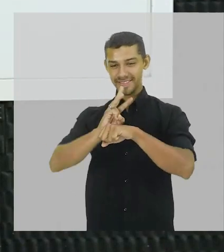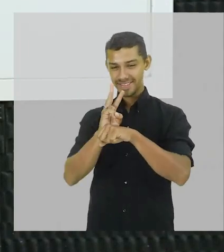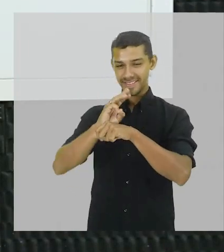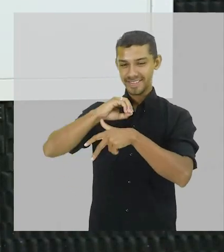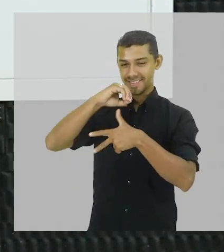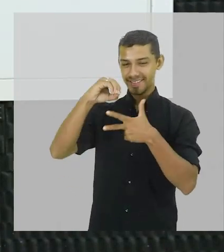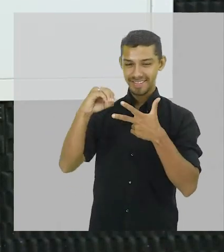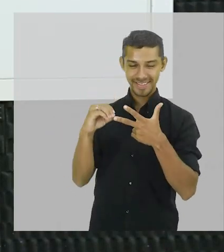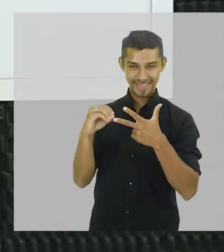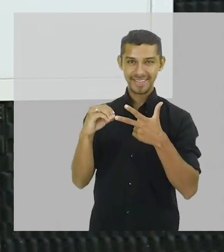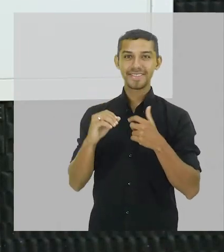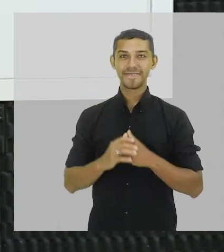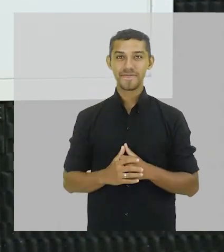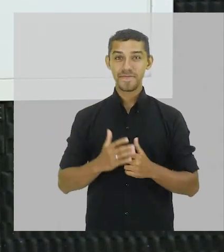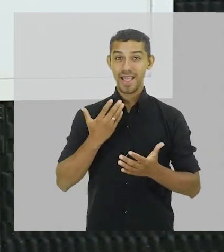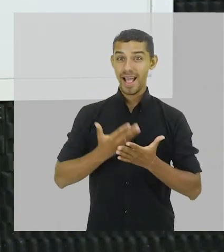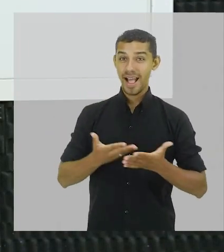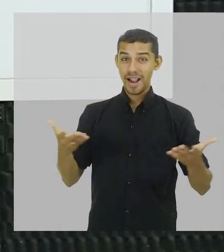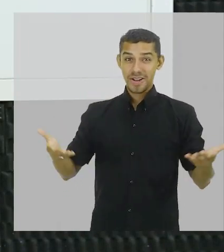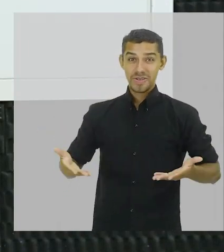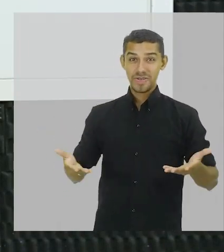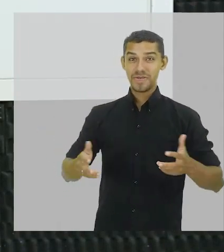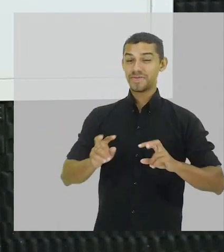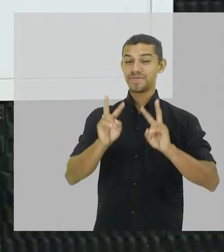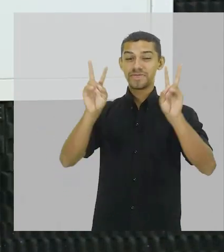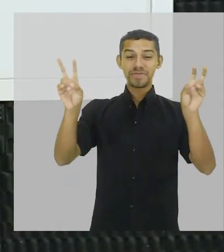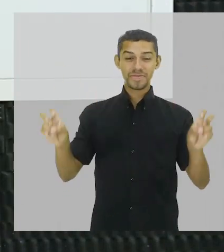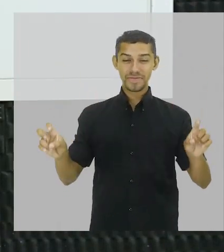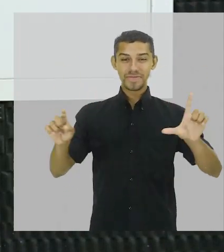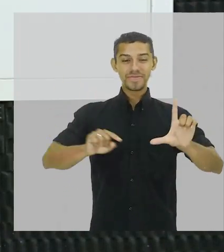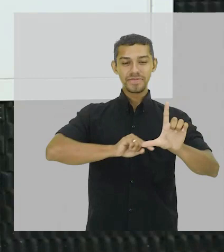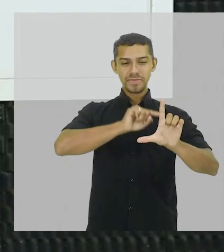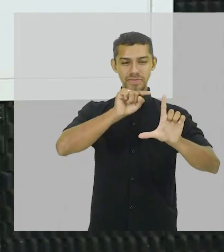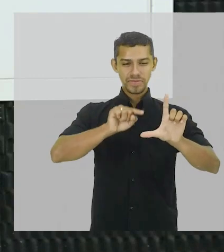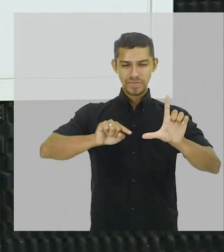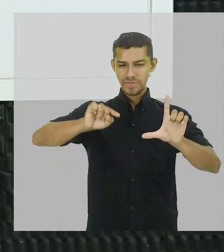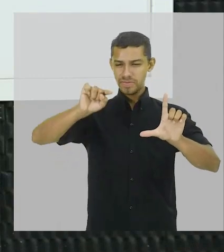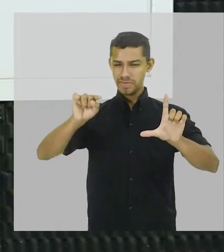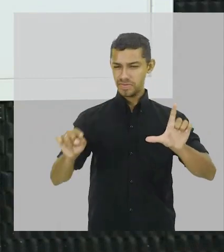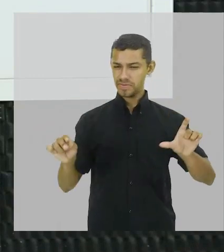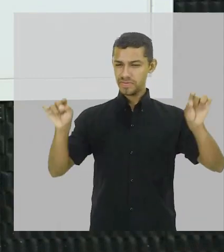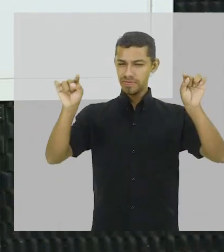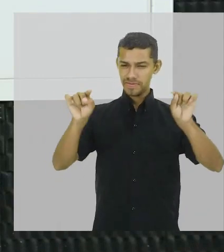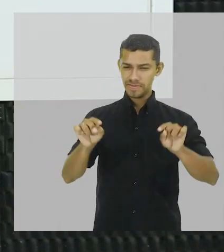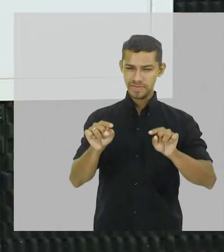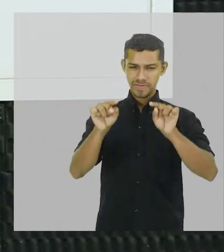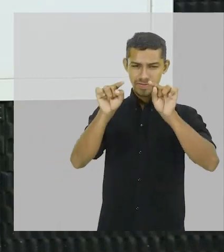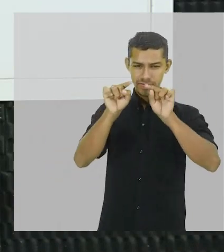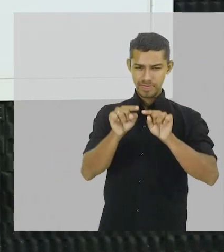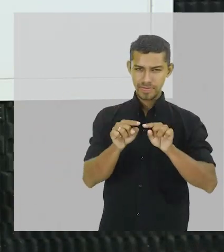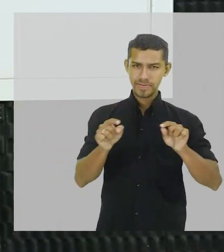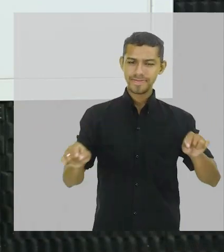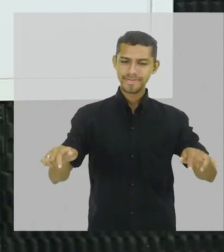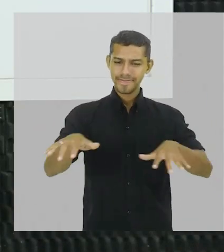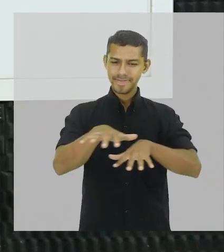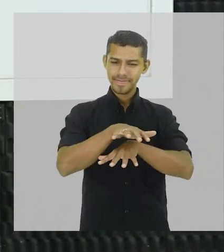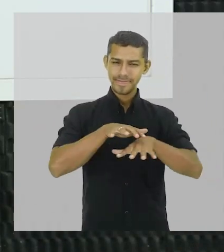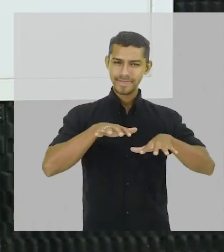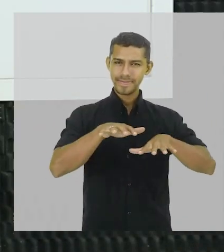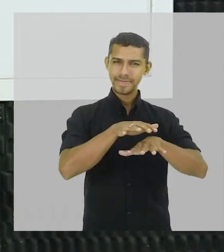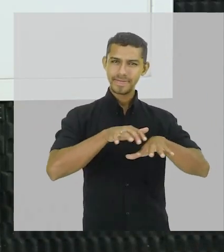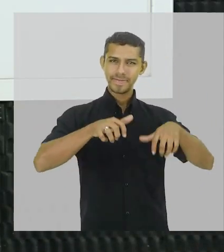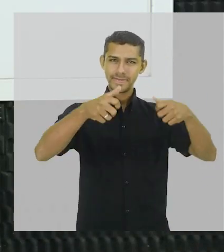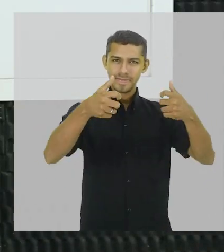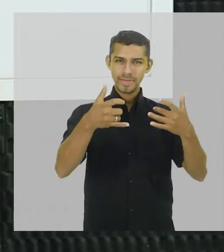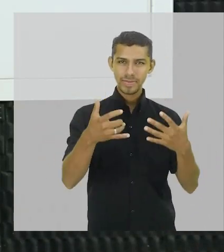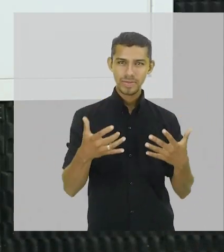aula de hoje nós vamos falar sobre interferência, certo? Então fica ligadinho, papel, caneta, né? Faça suas anotações e aquele mesmo